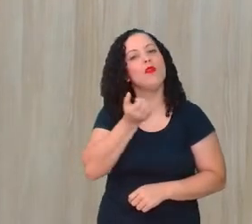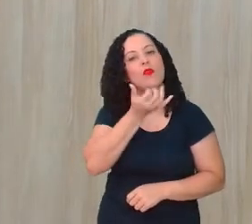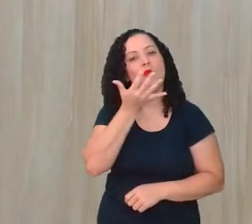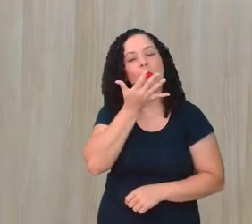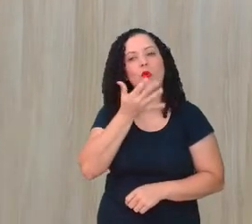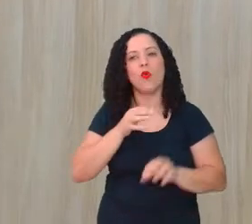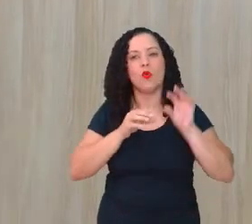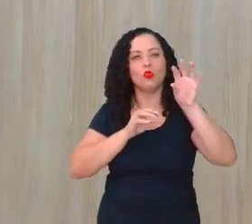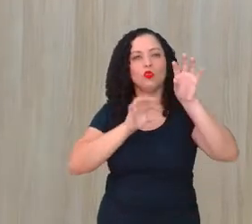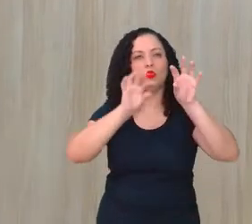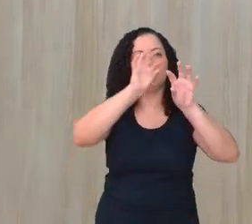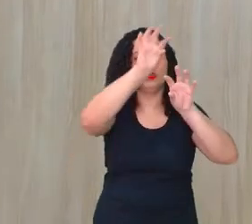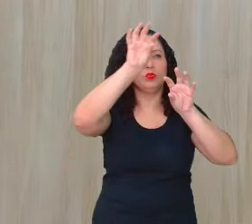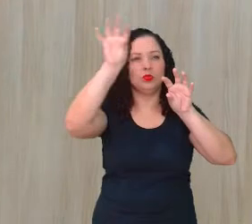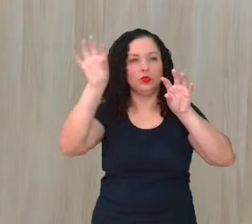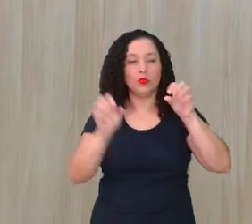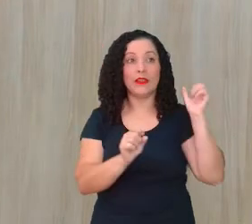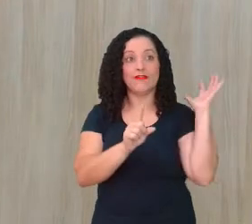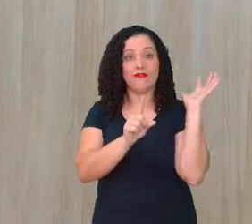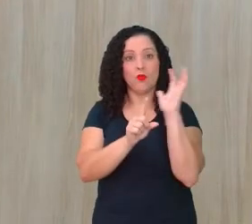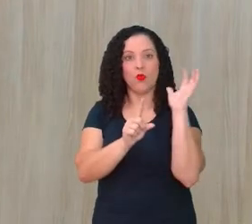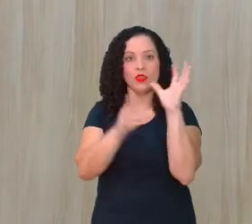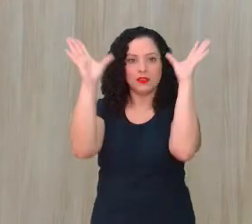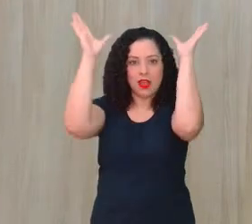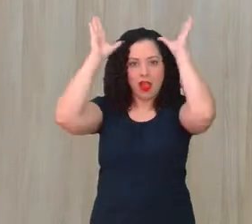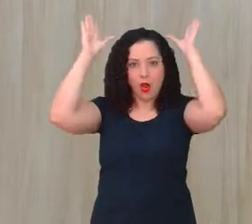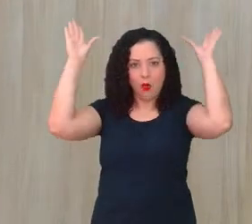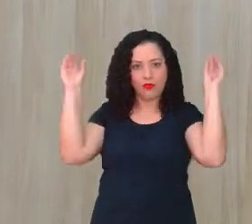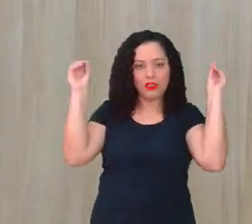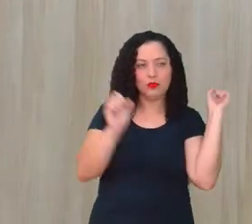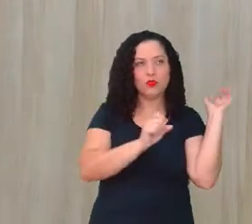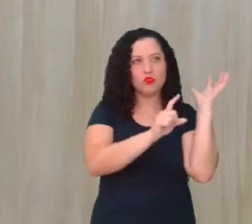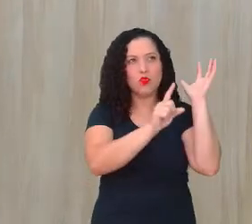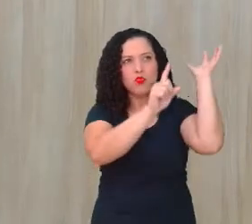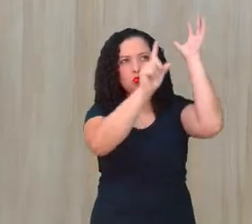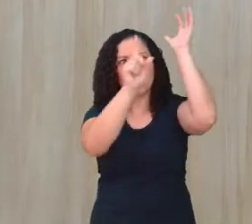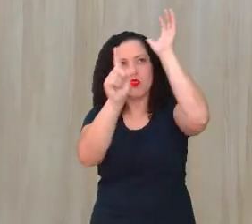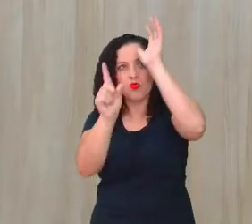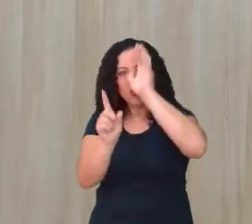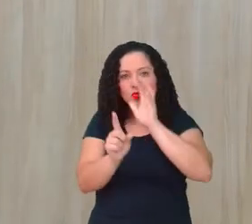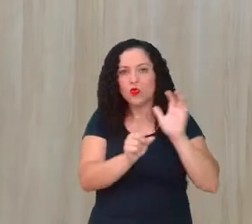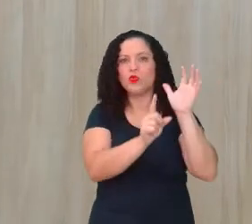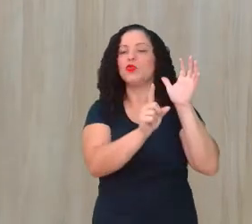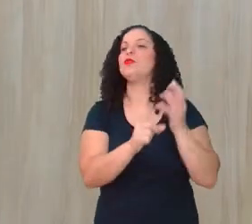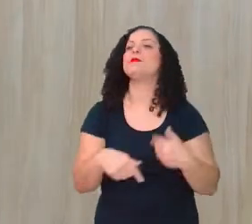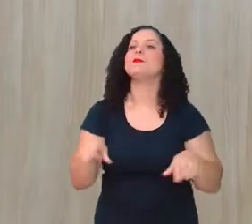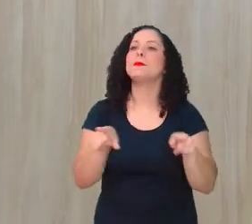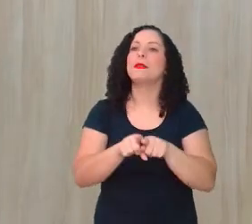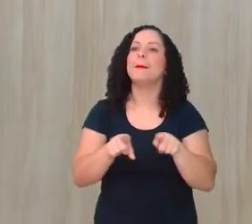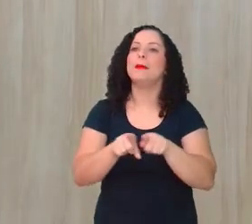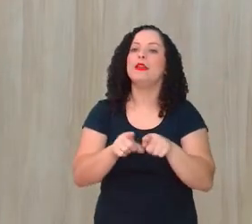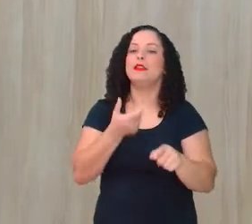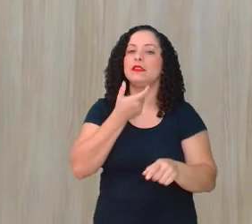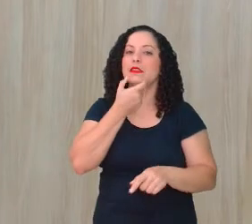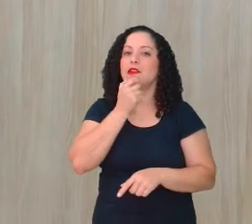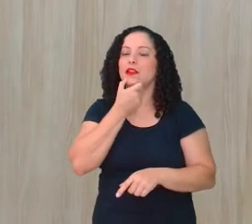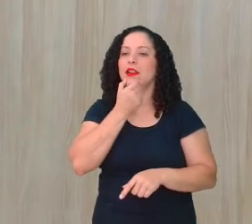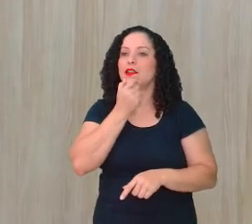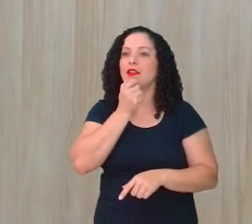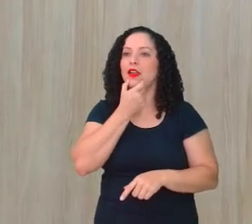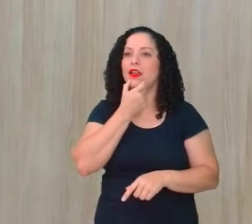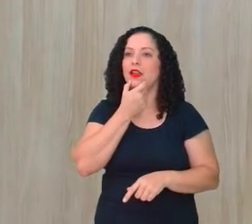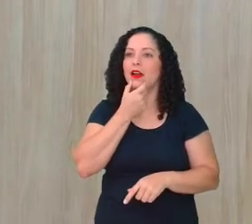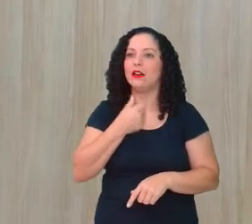né? Influência calvinista, certo? Aqui, ó, na Inglaterra, né, e aqui em parte da Irlanda, a gente tem a adoção